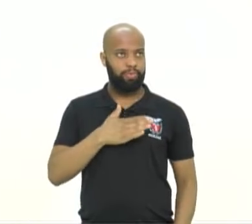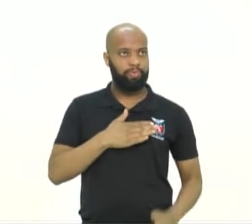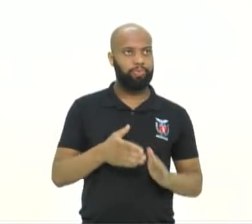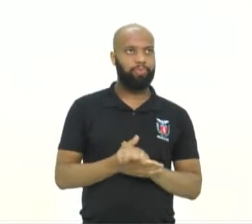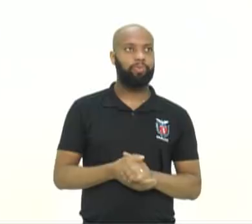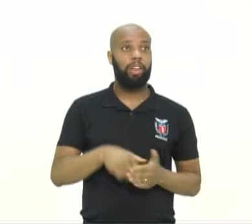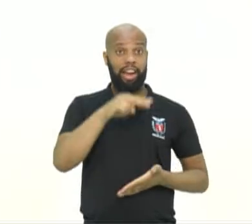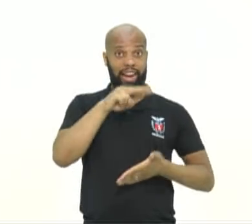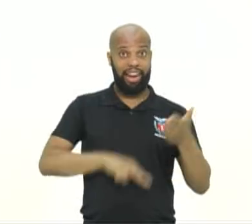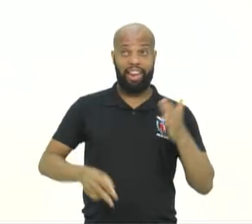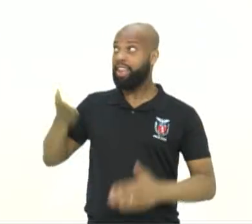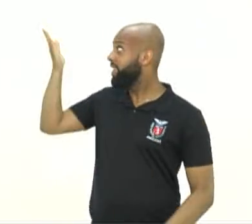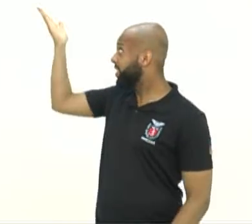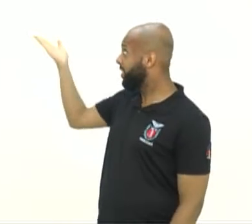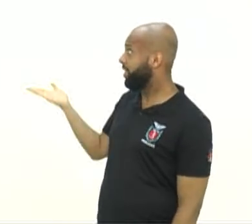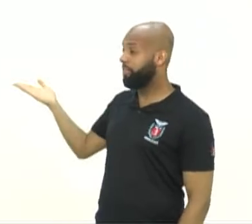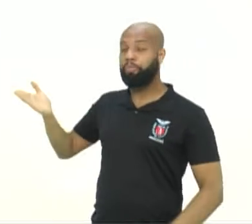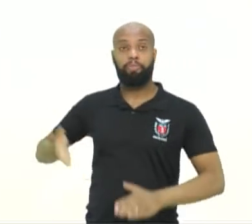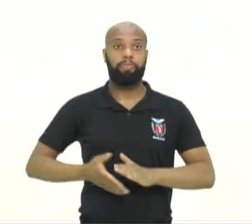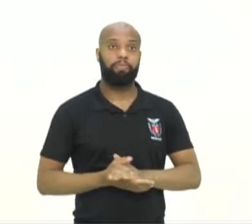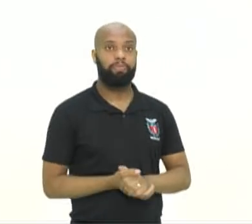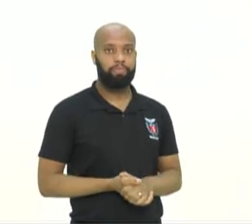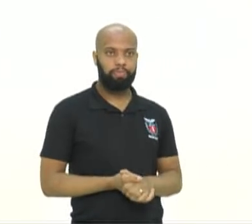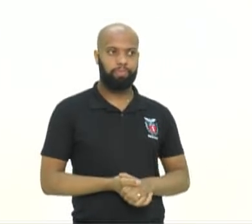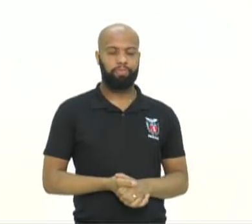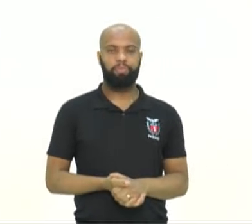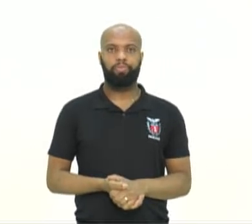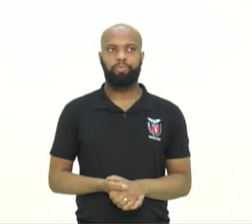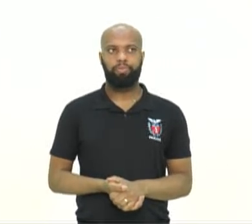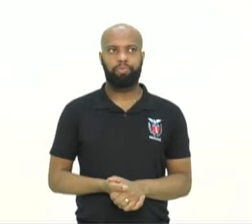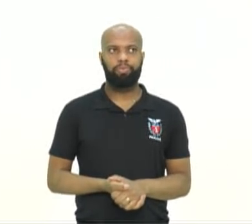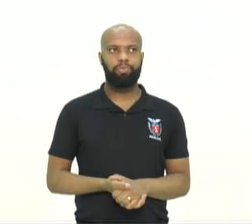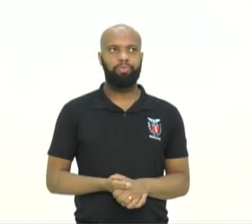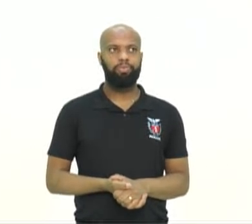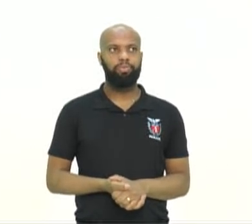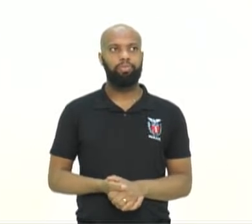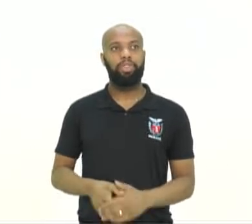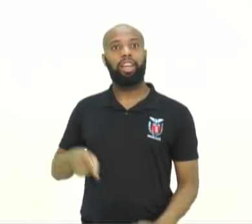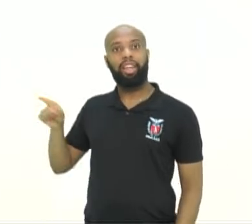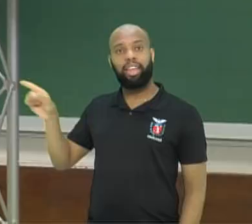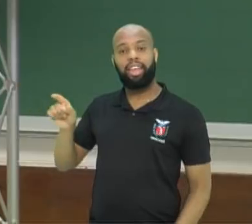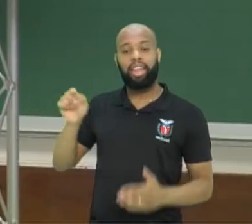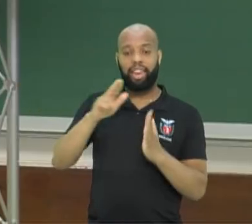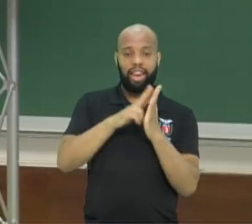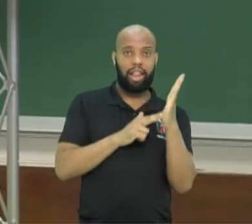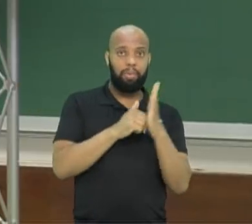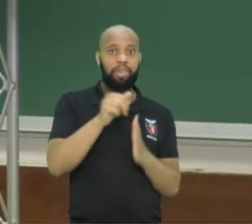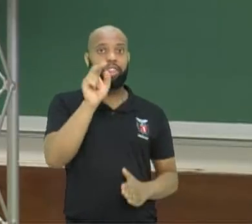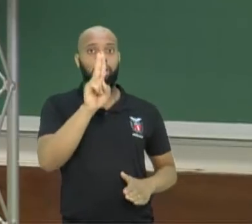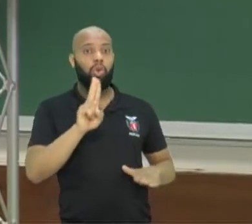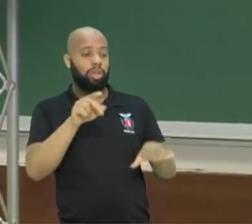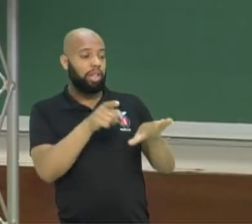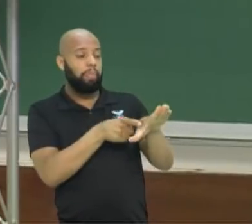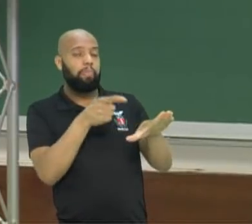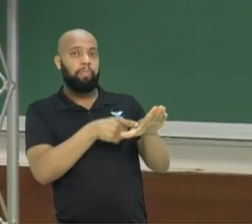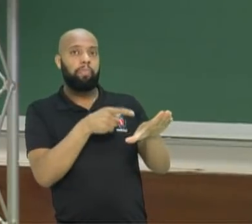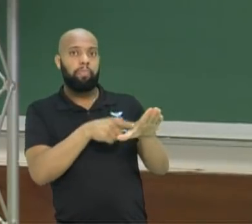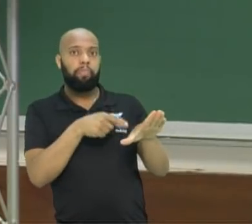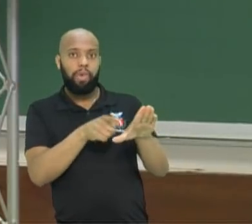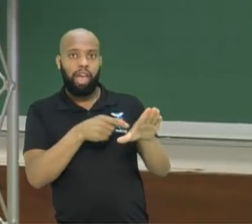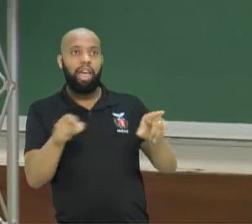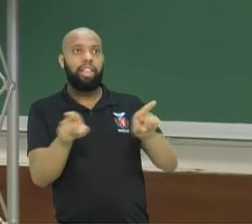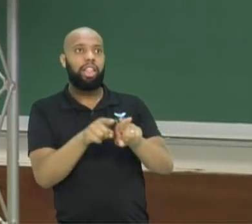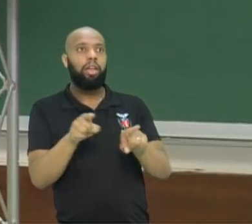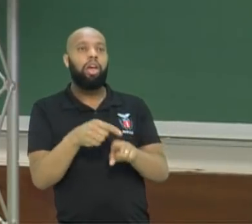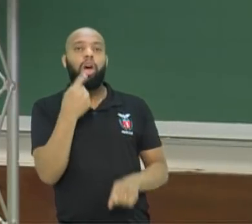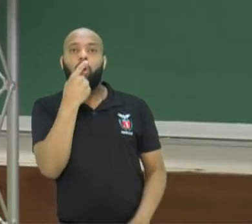the artist who paints with her toes and mouth. Ela pinta com o pé e pinta com a